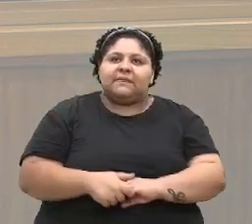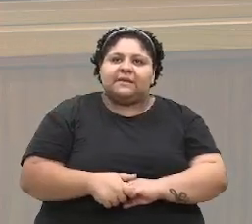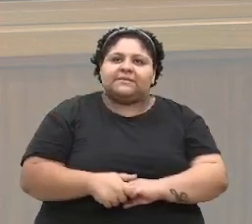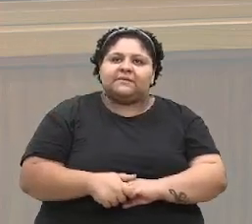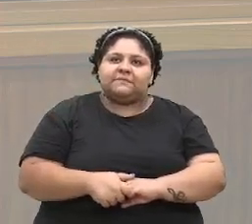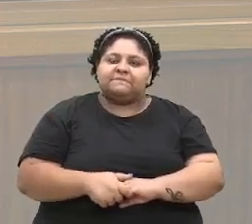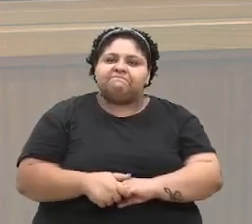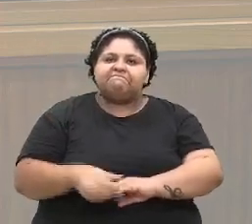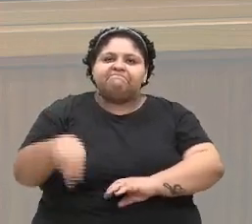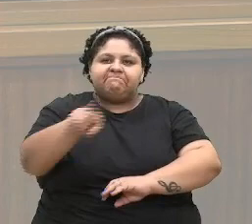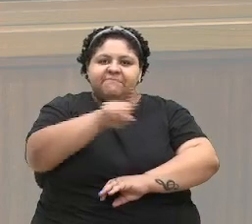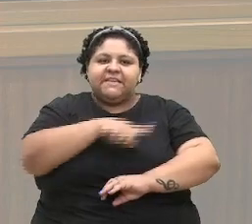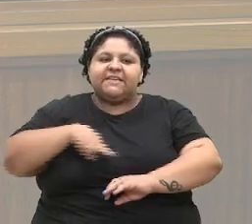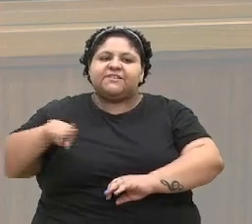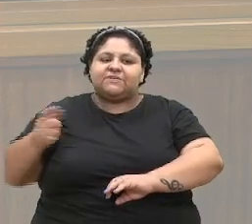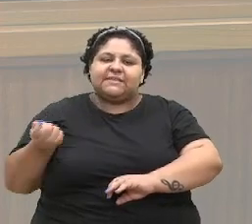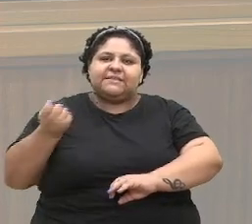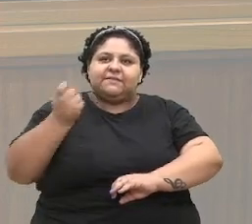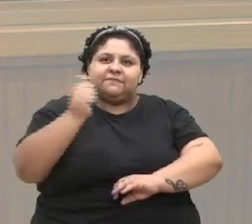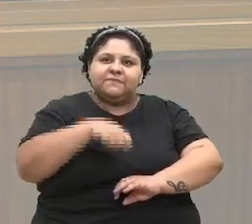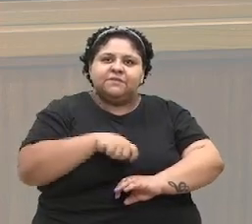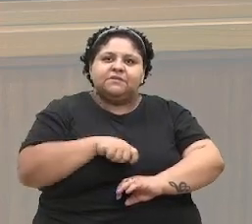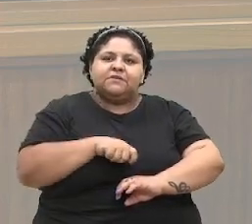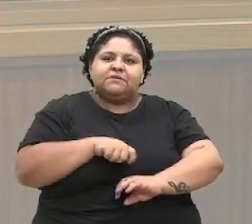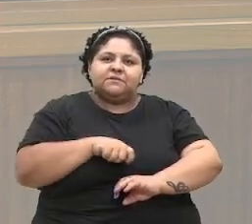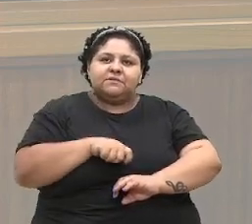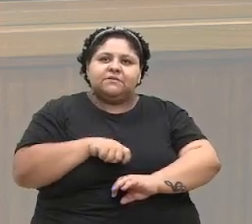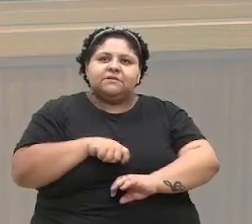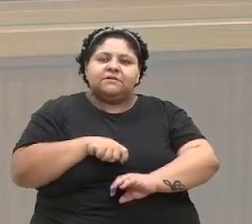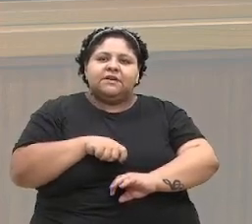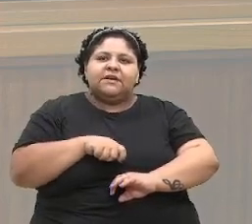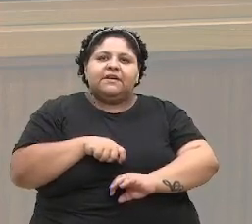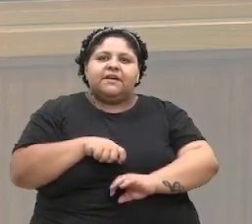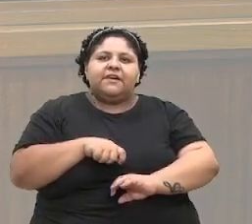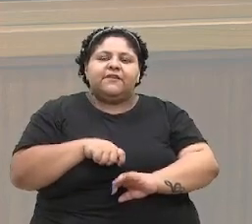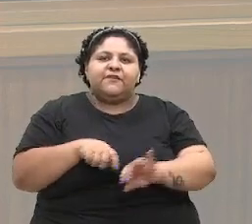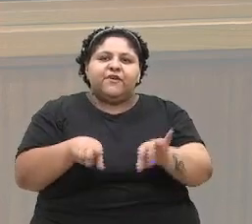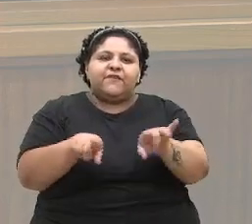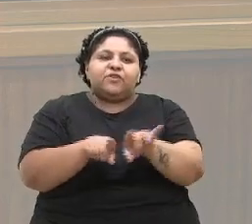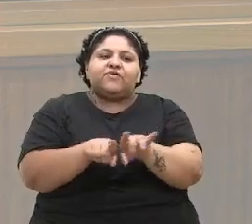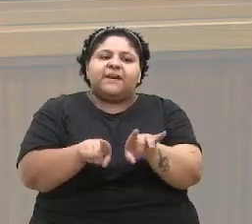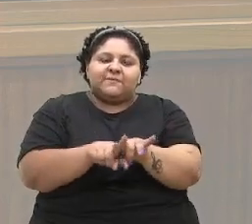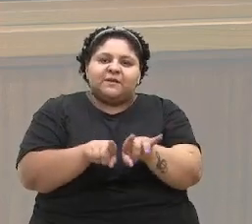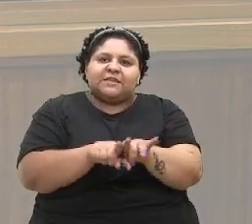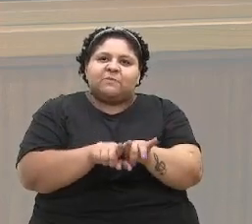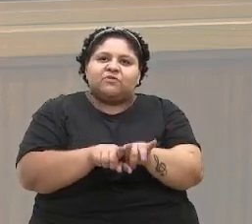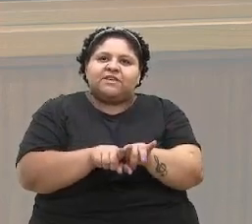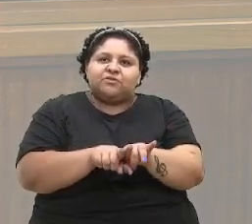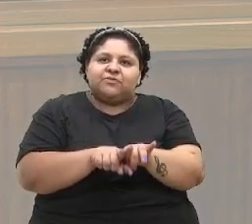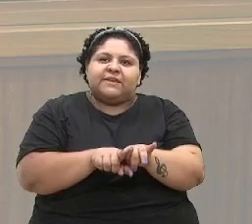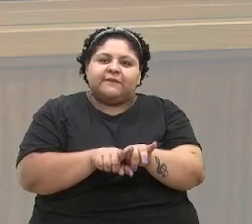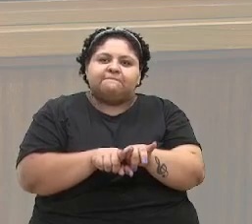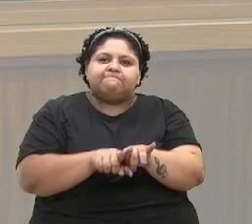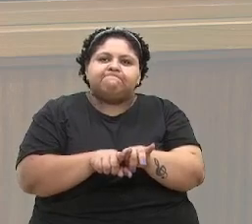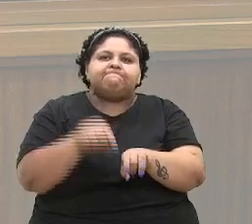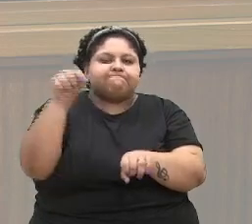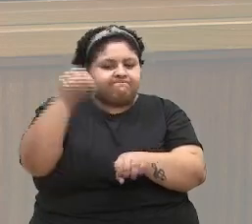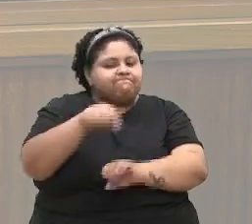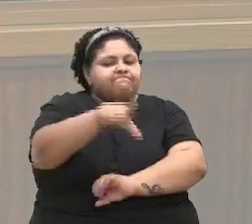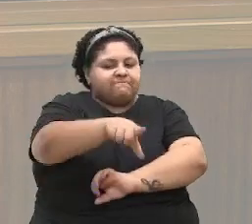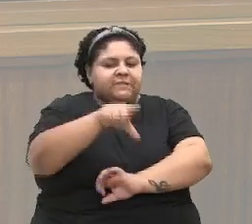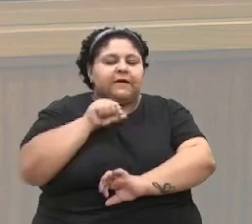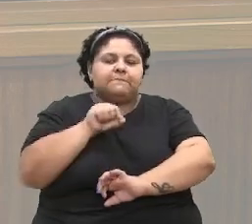Então, a gente precisa, de fato, agir de alguma forma para dizer que a gente é contrário a essa